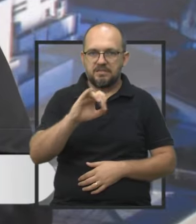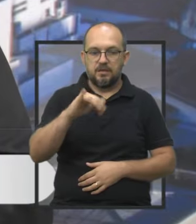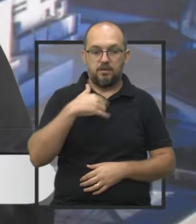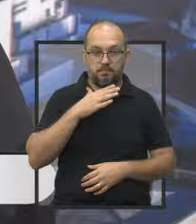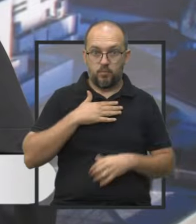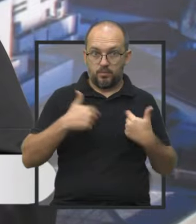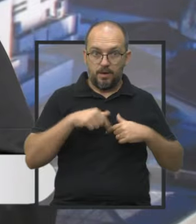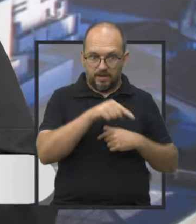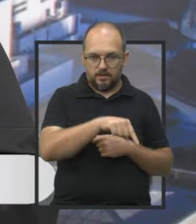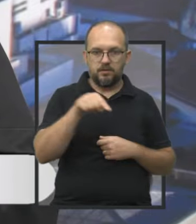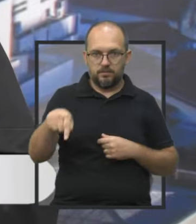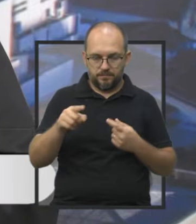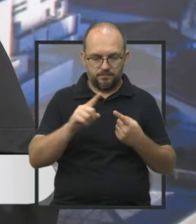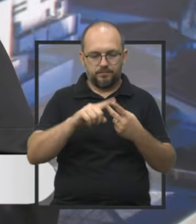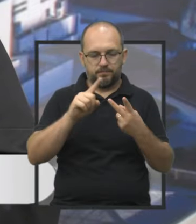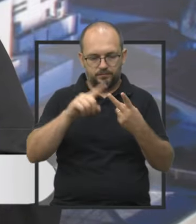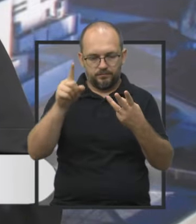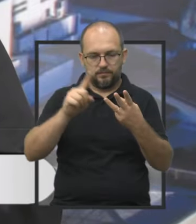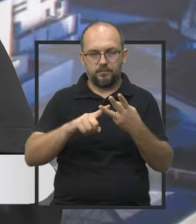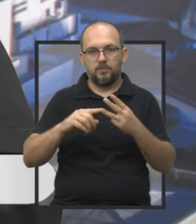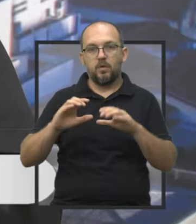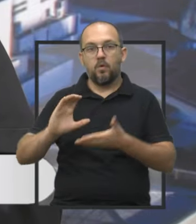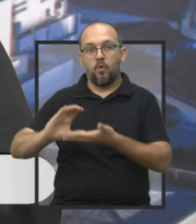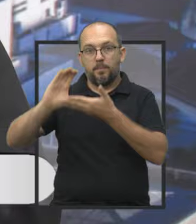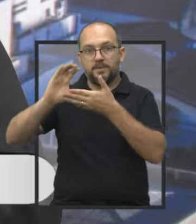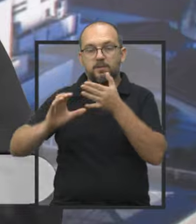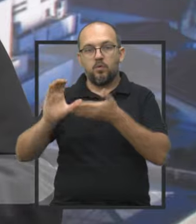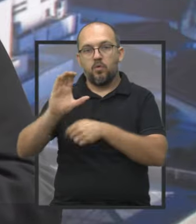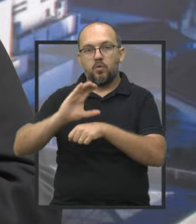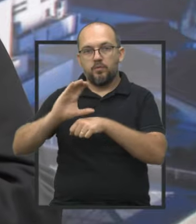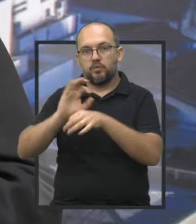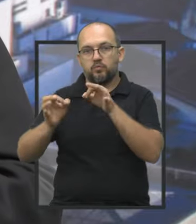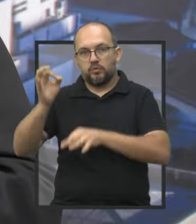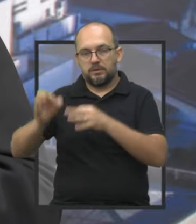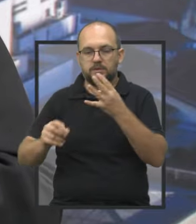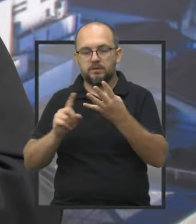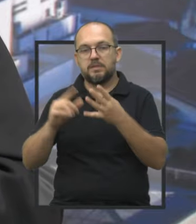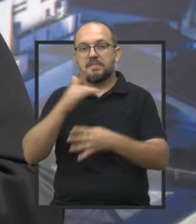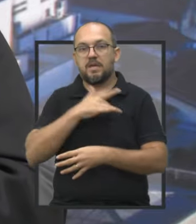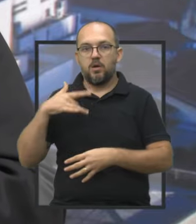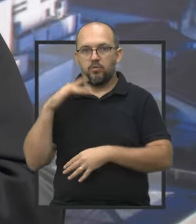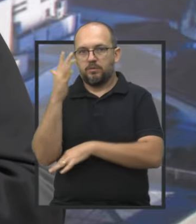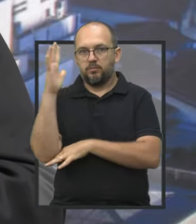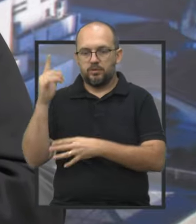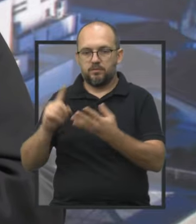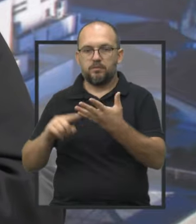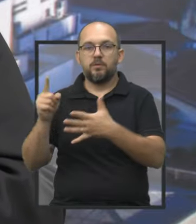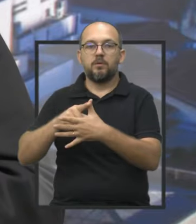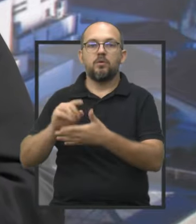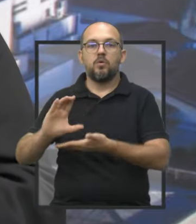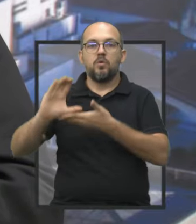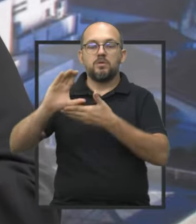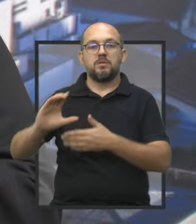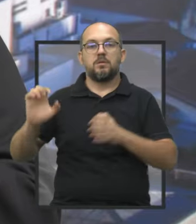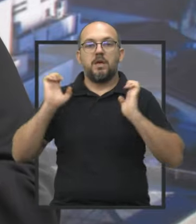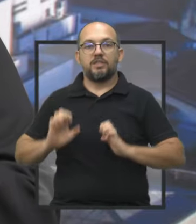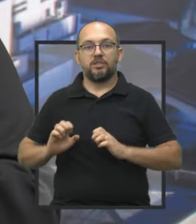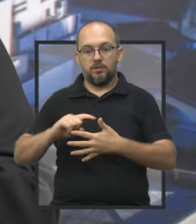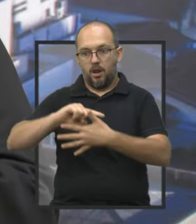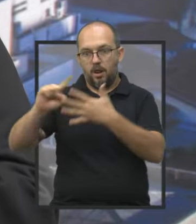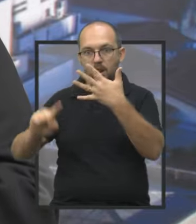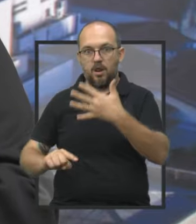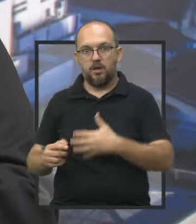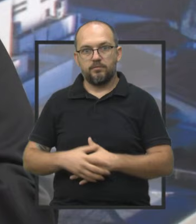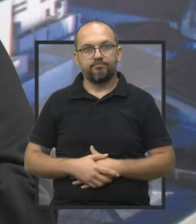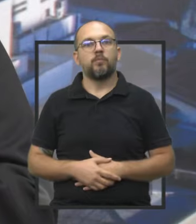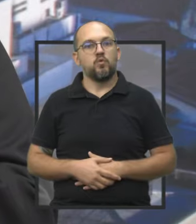SEIs, eu tenho Comissão de Constituição e Justiça, Comissão de Saúde, Meio Ambiente e Política Urbana e Conselho de Ética. Então, é importante